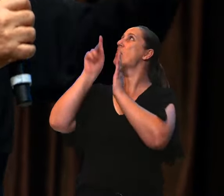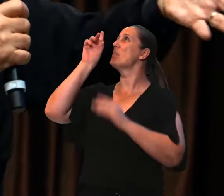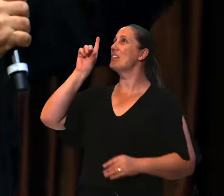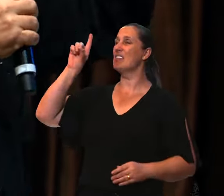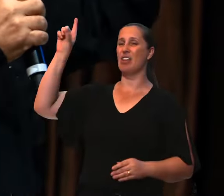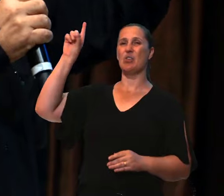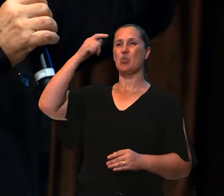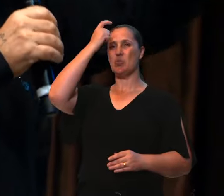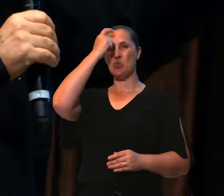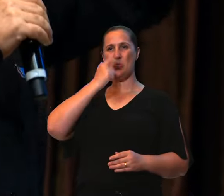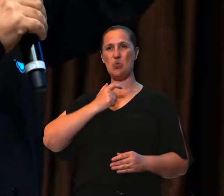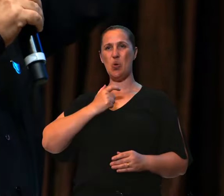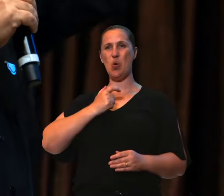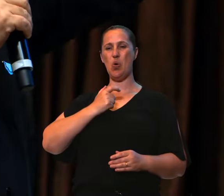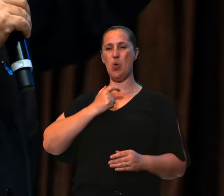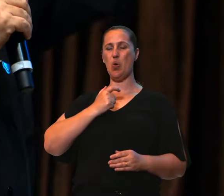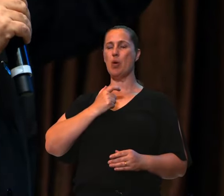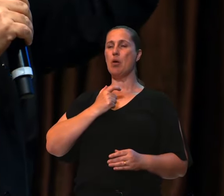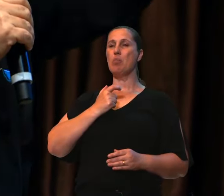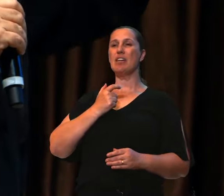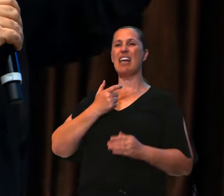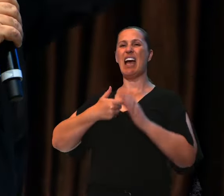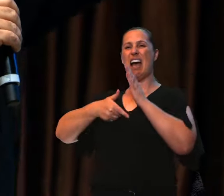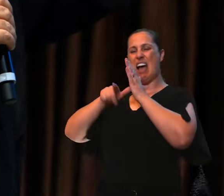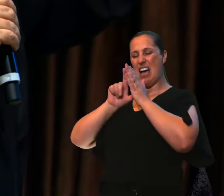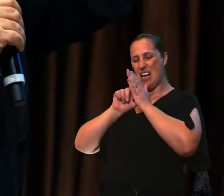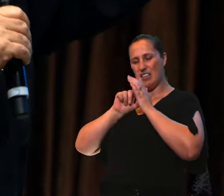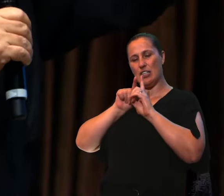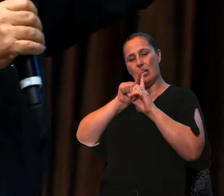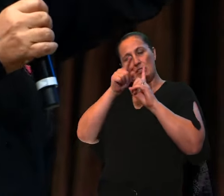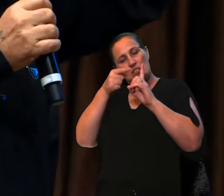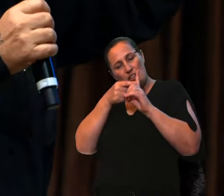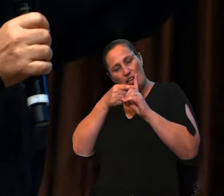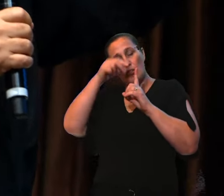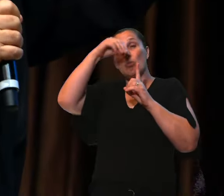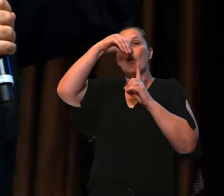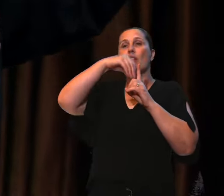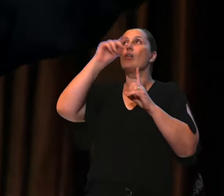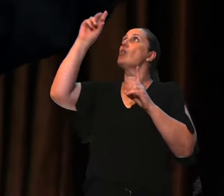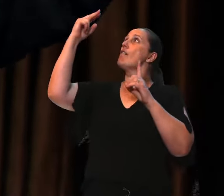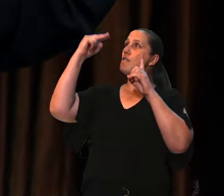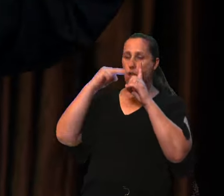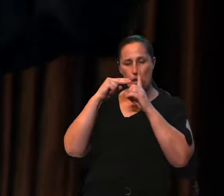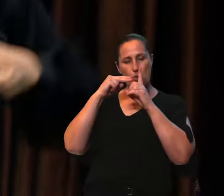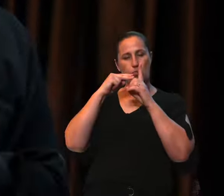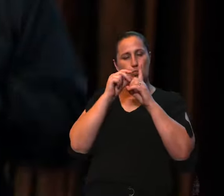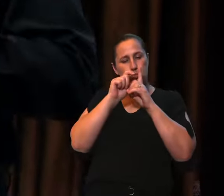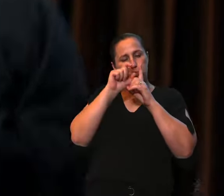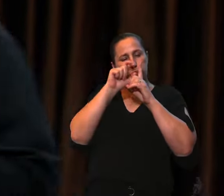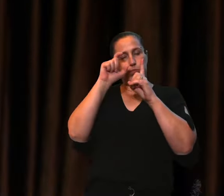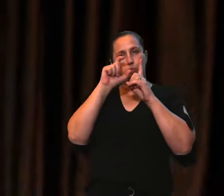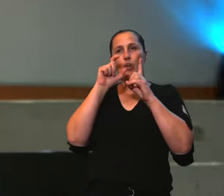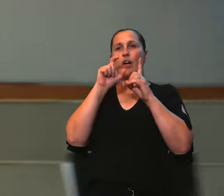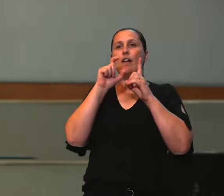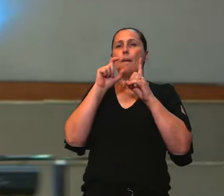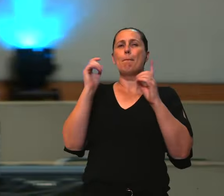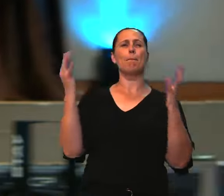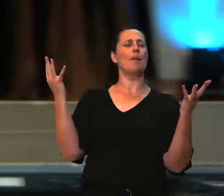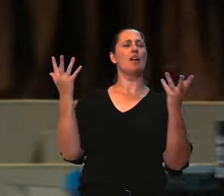quem sou porque quando eu era uma substância ainda em fore no ventre de minha mãe ele me viu me teceu me entreteceu de forma